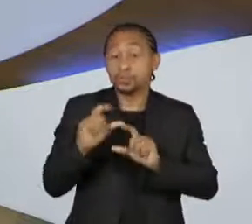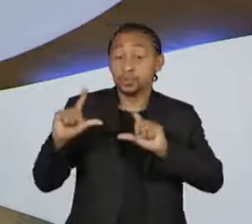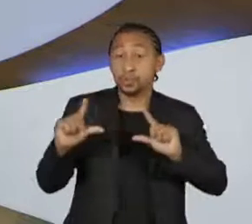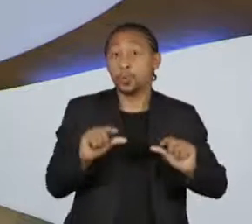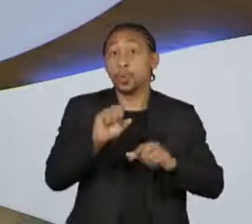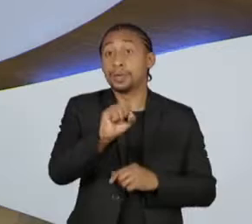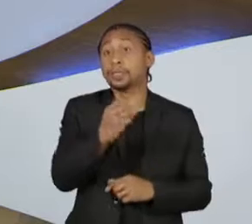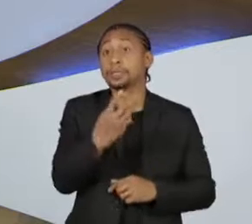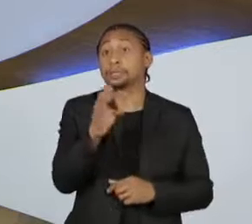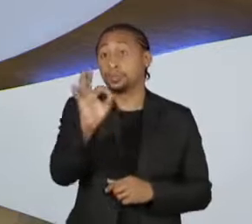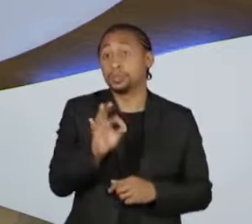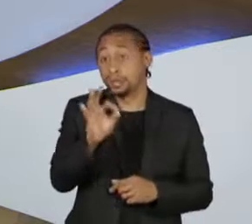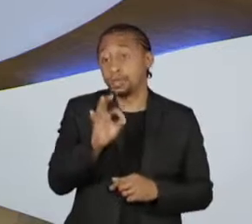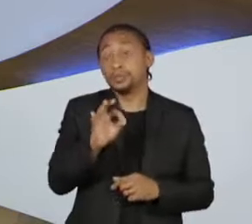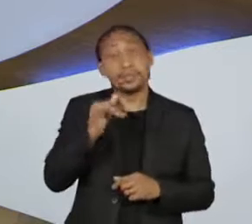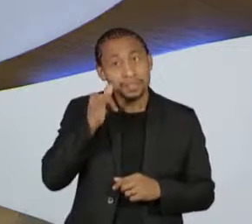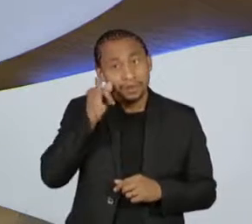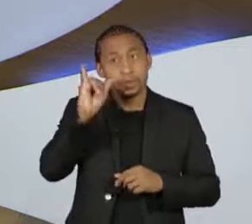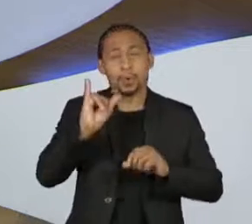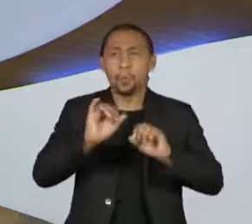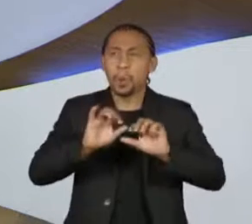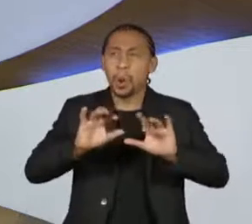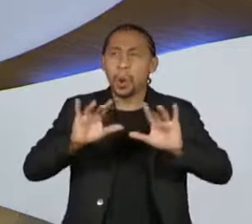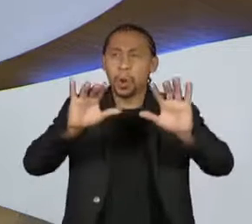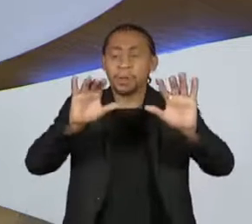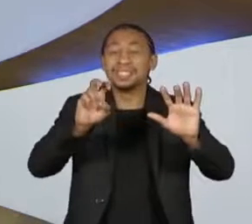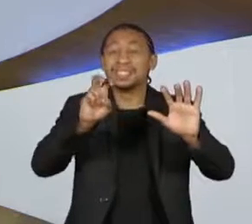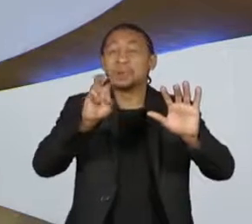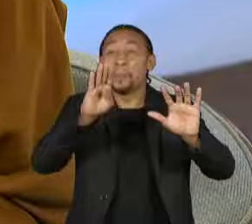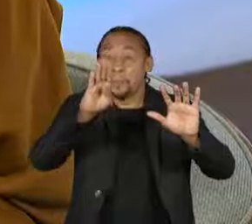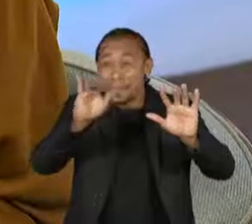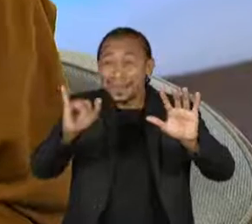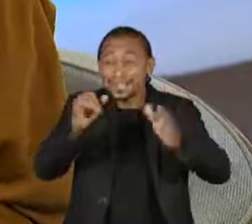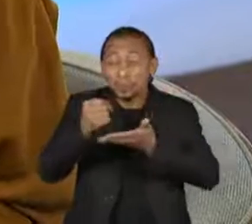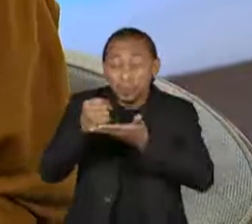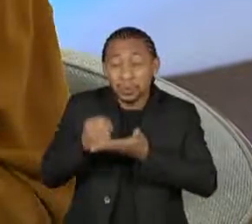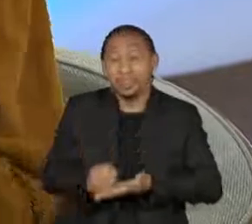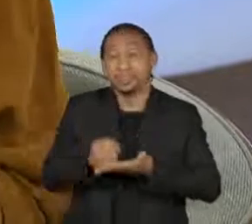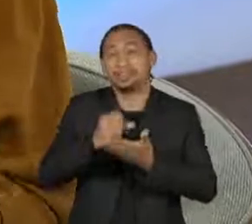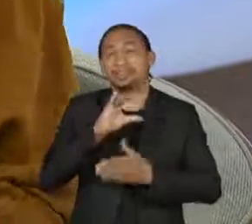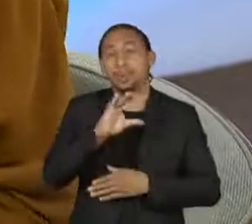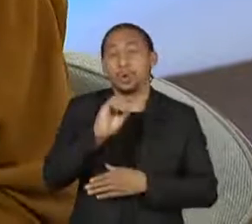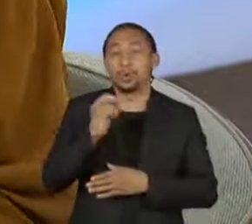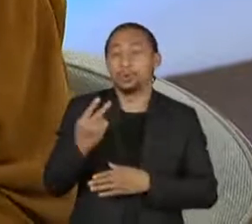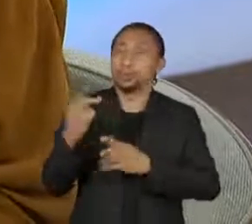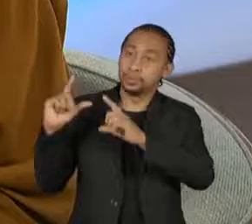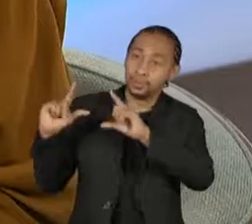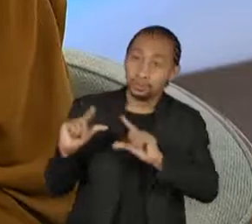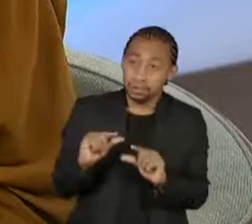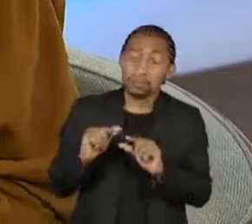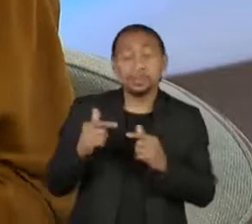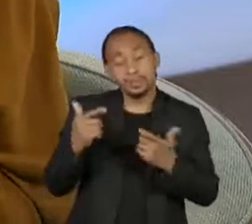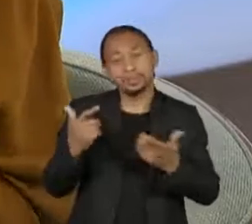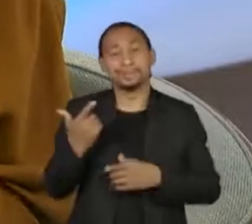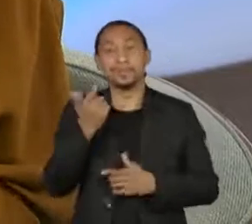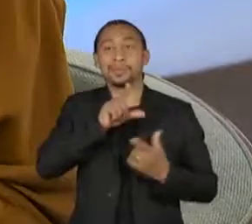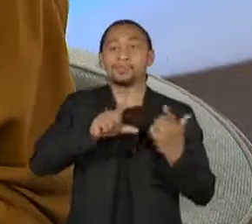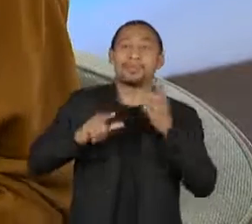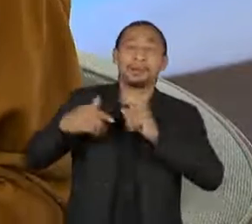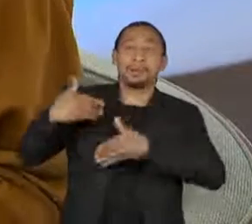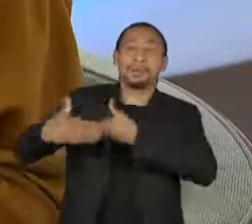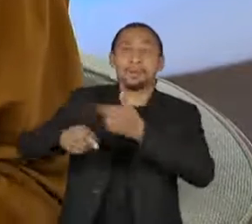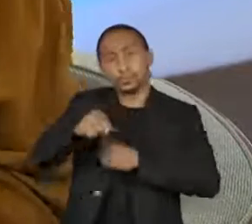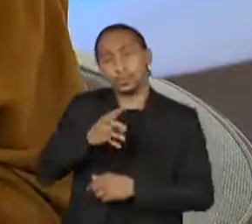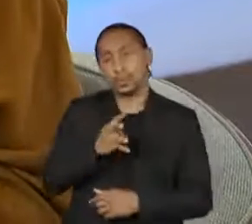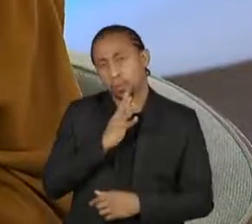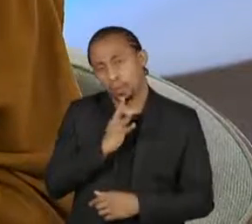na atmosfera 5 bilhões de toneladas de CO2, além de outros ganhos que você conhece, mas um deles